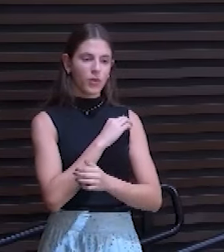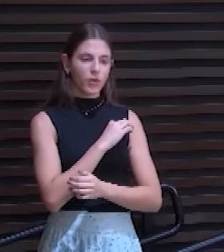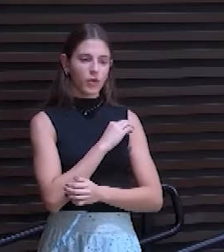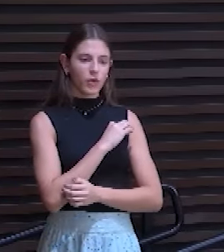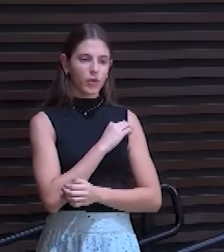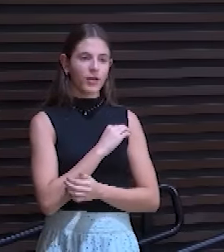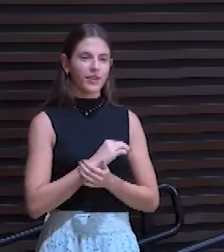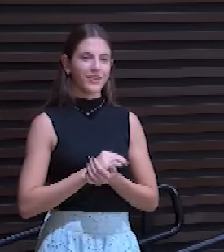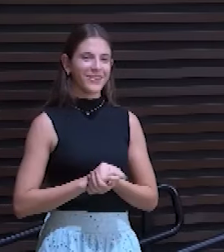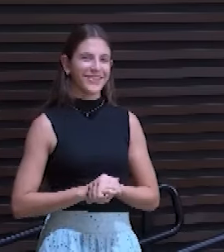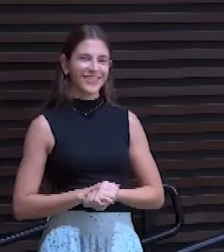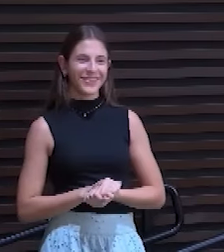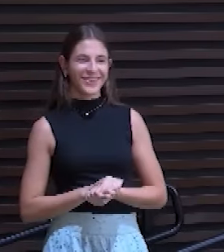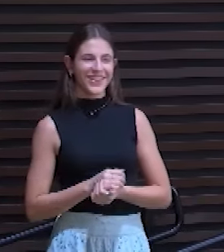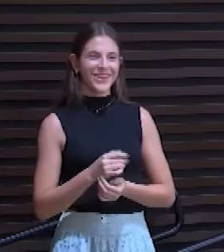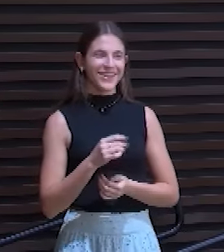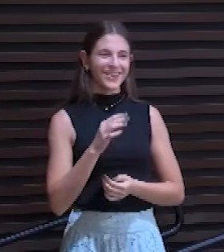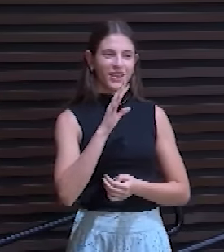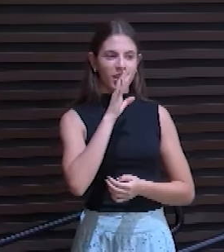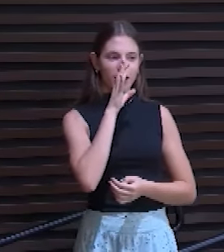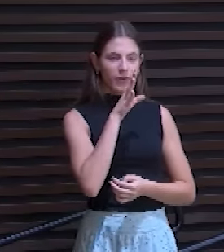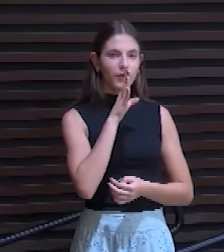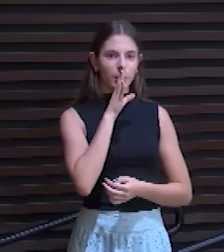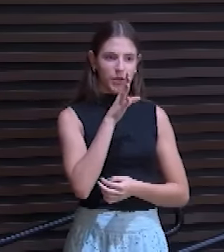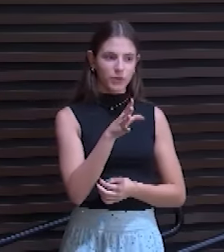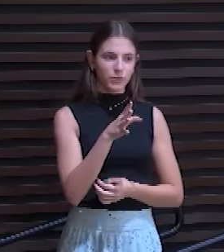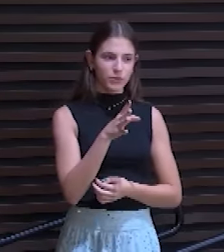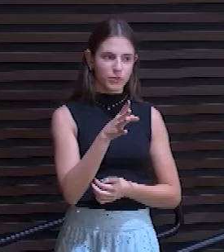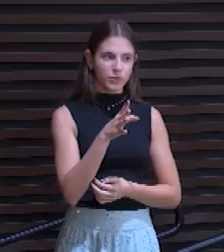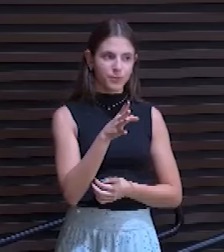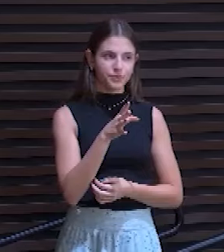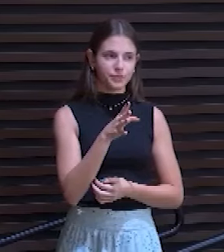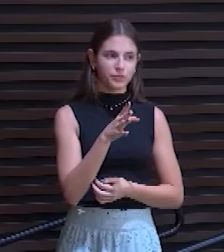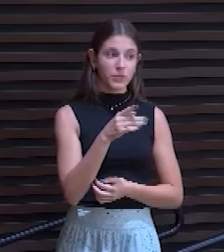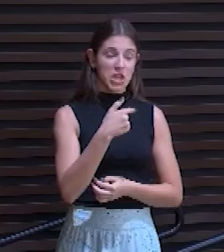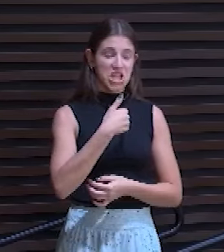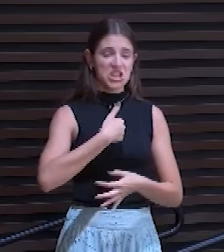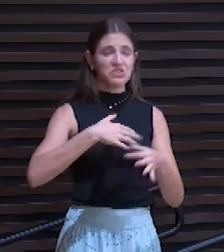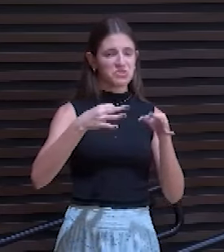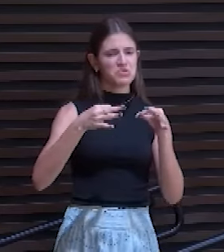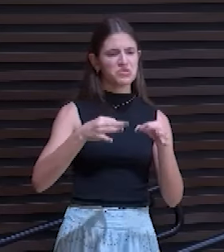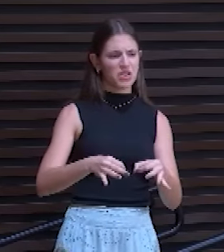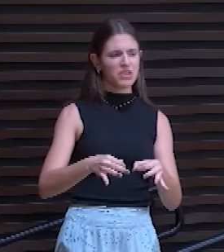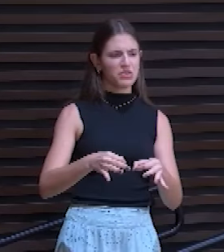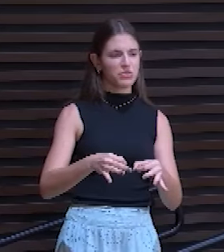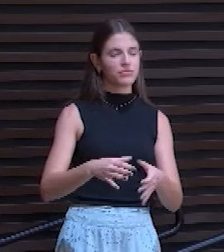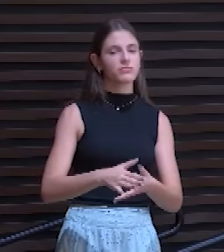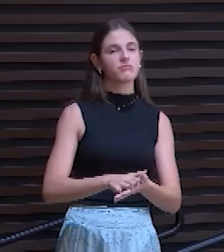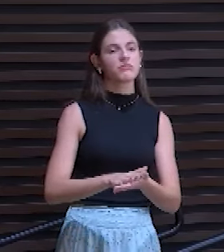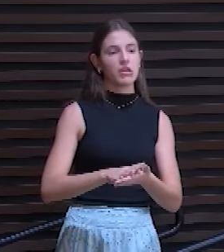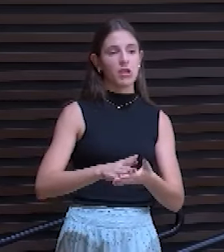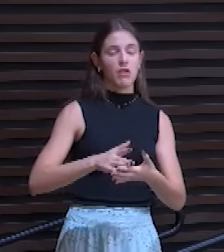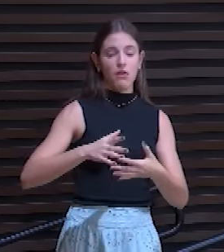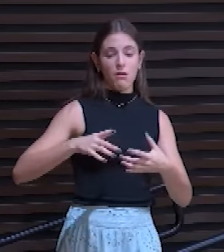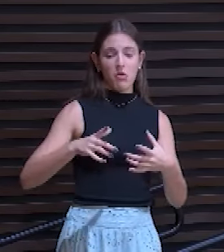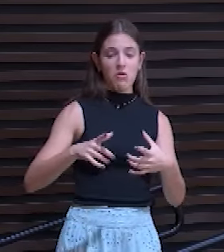ele faz uma denúncia. Estou profundamente convencido de que os grandes e